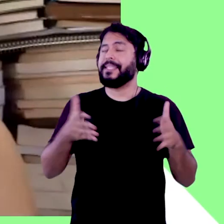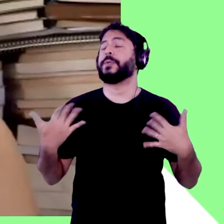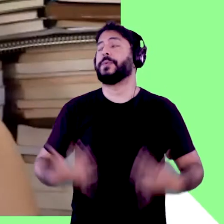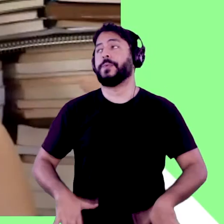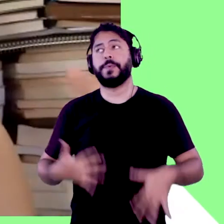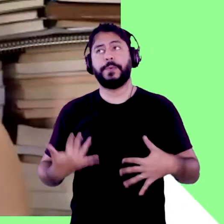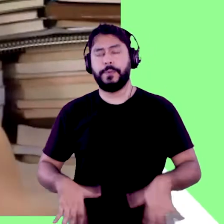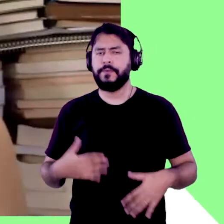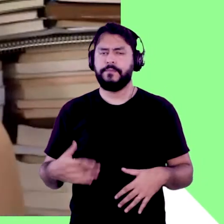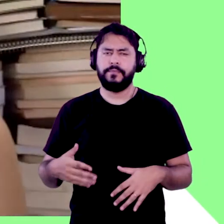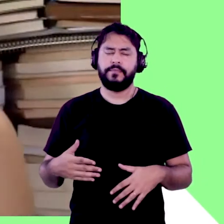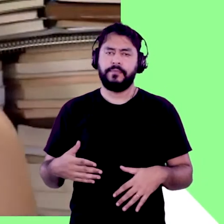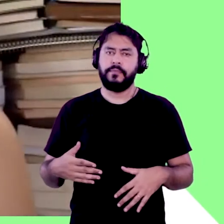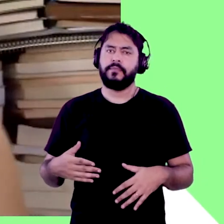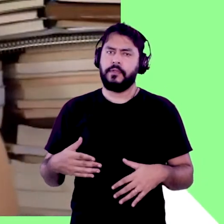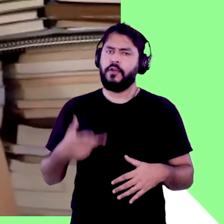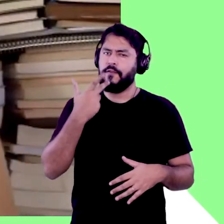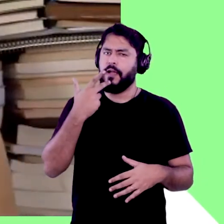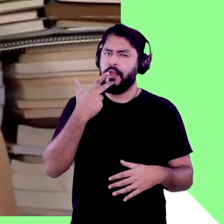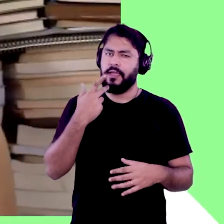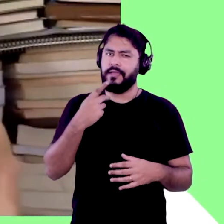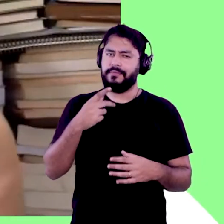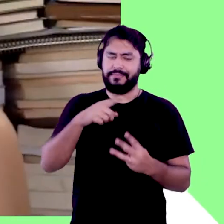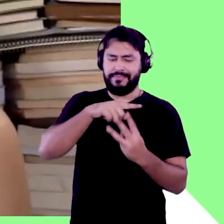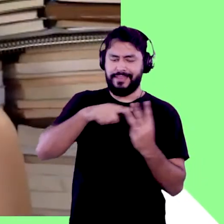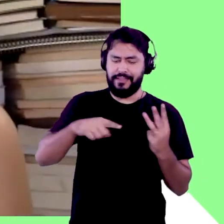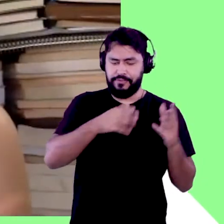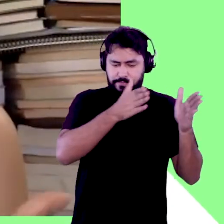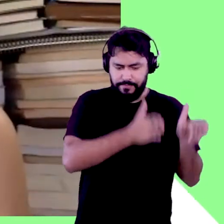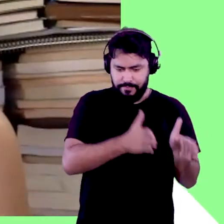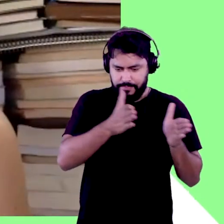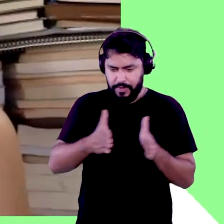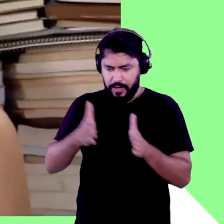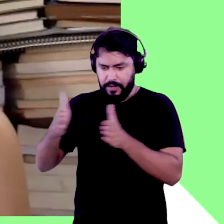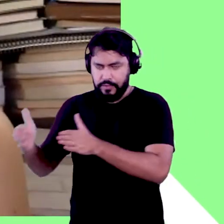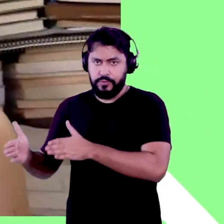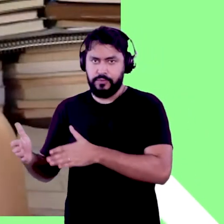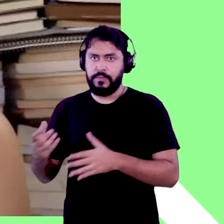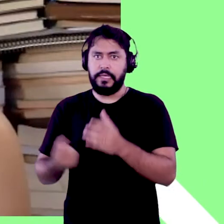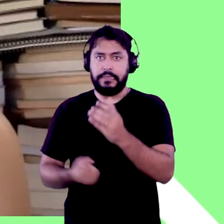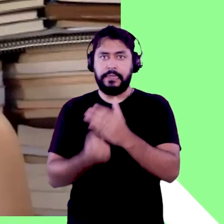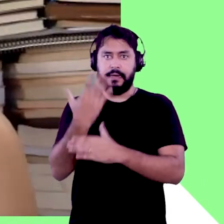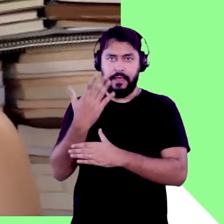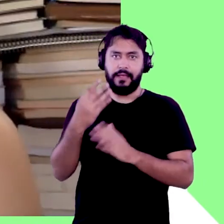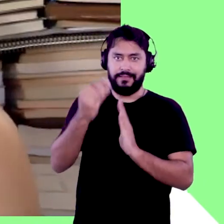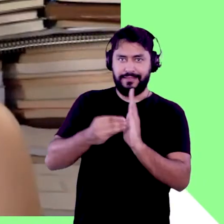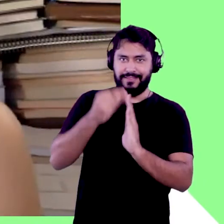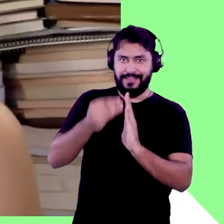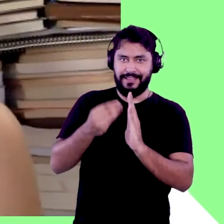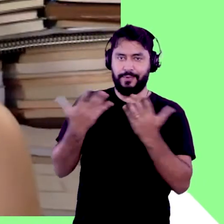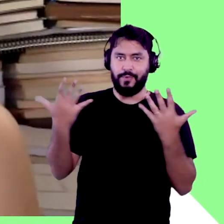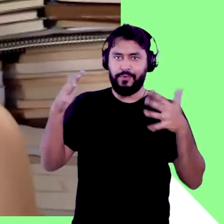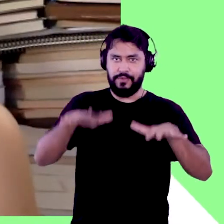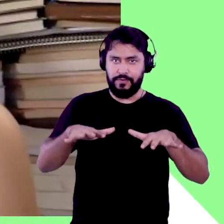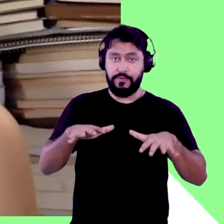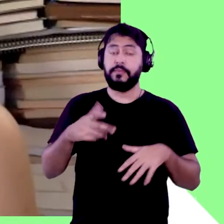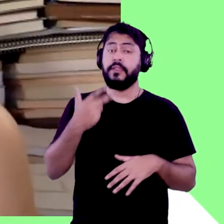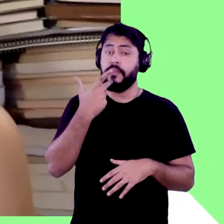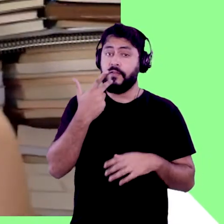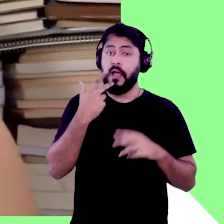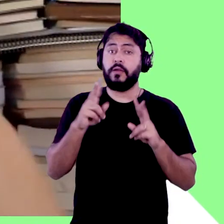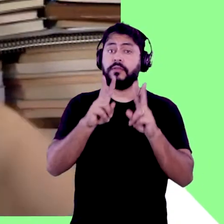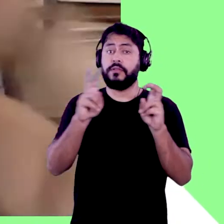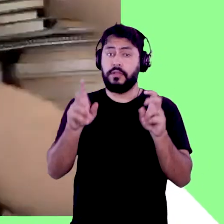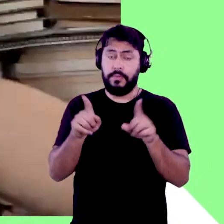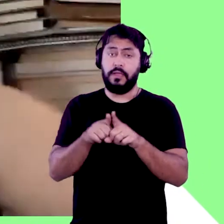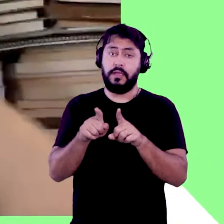falei um pouquinho no começo, né, dos 3 passos para a gente criar design inclusivos, e falo sobre, acho que